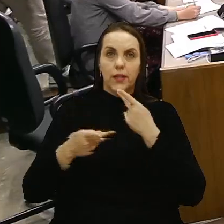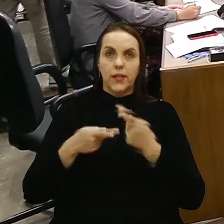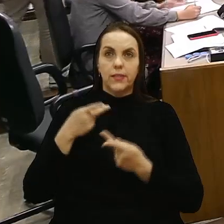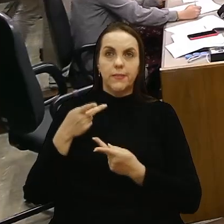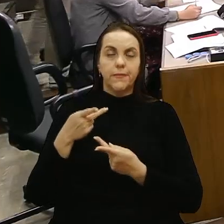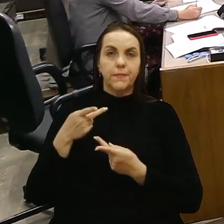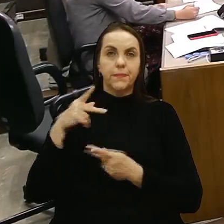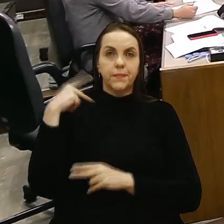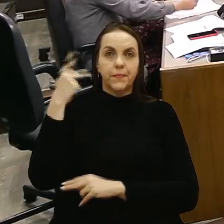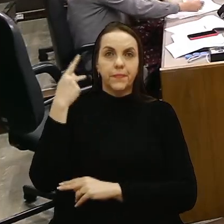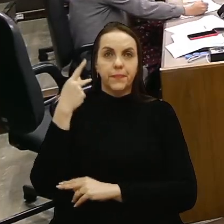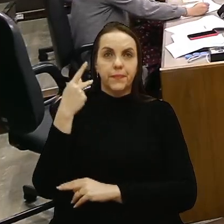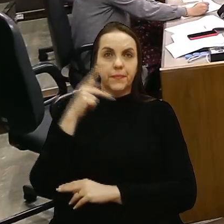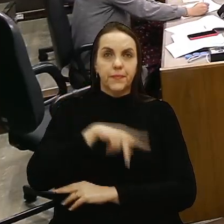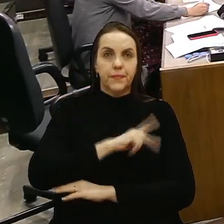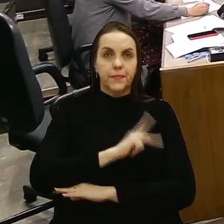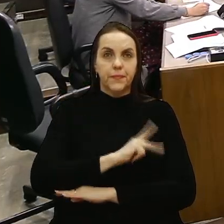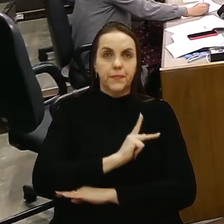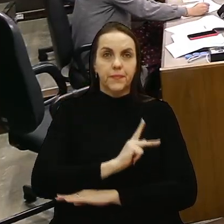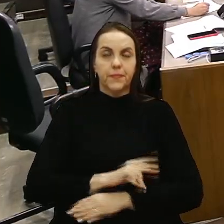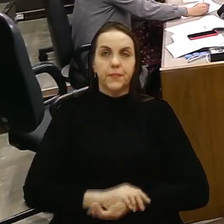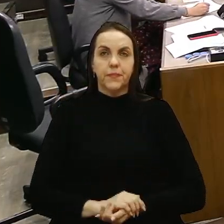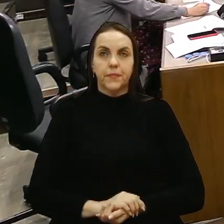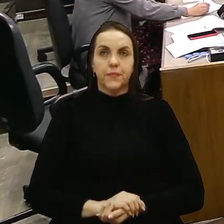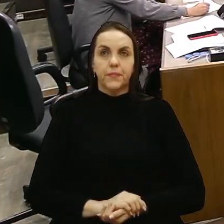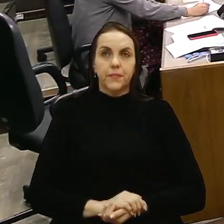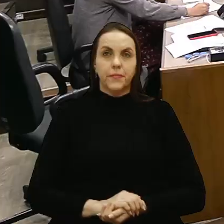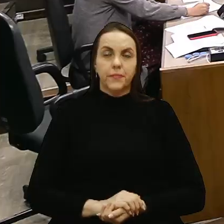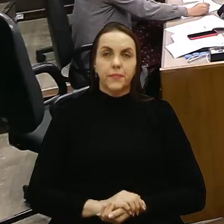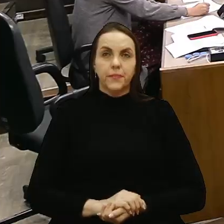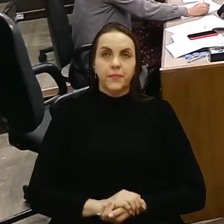voto, vereador Pedro Rodrigues.